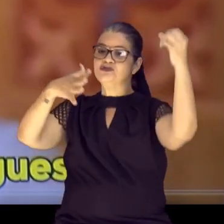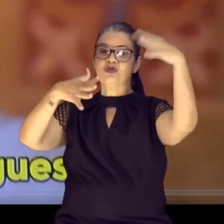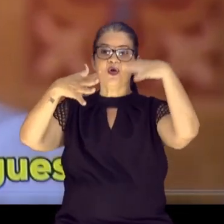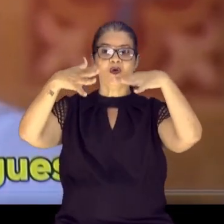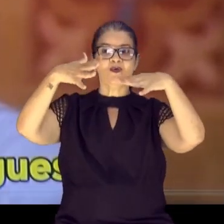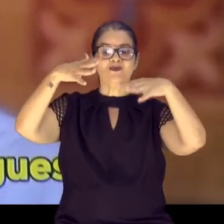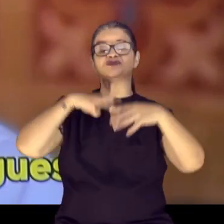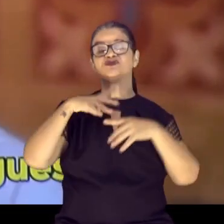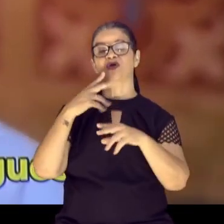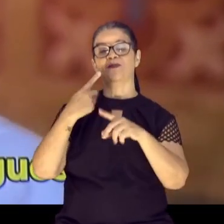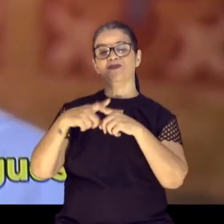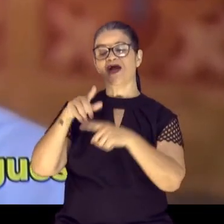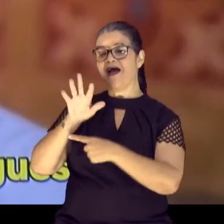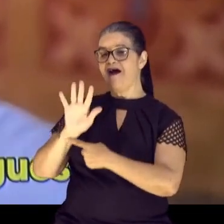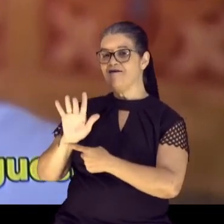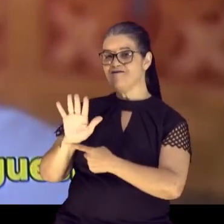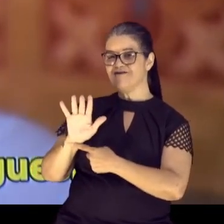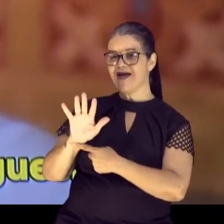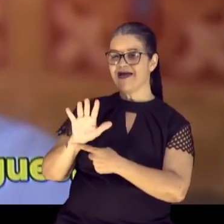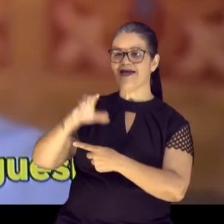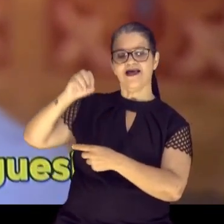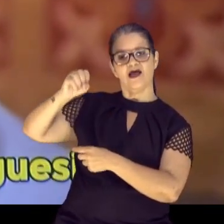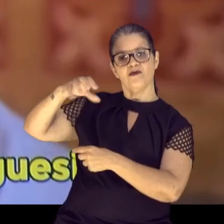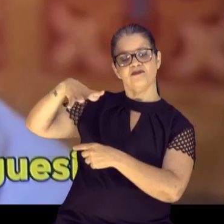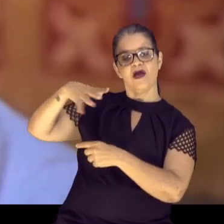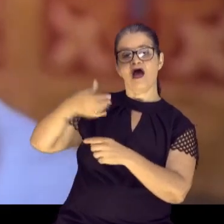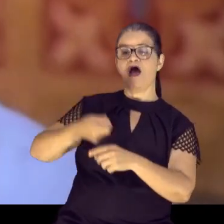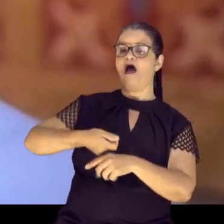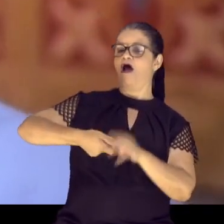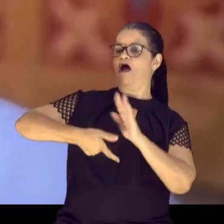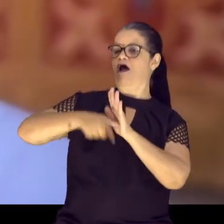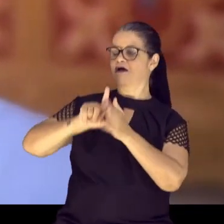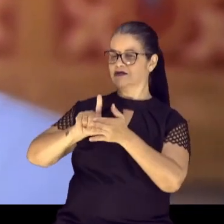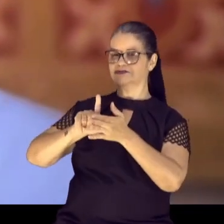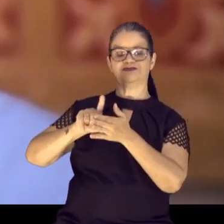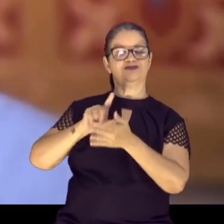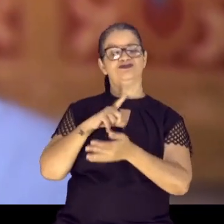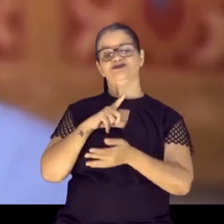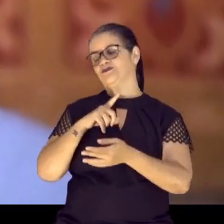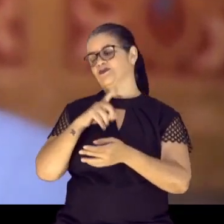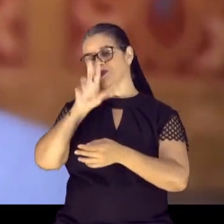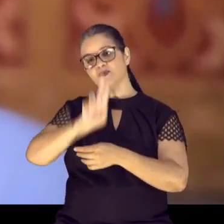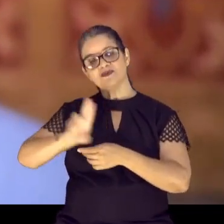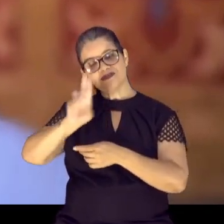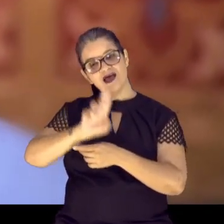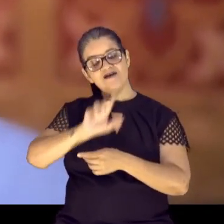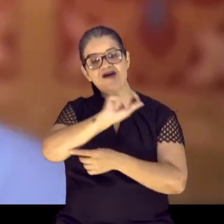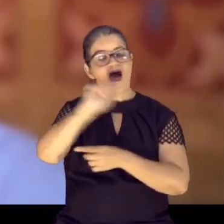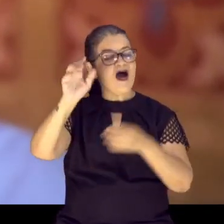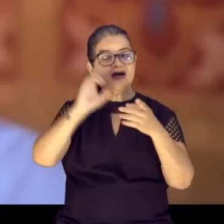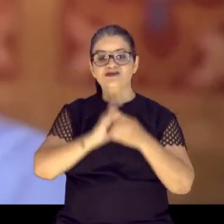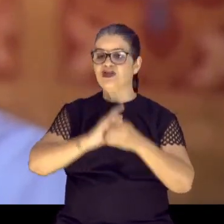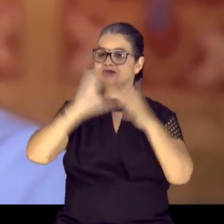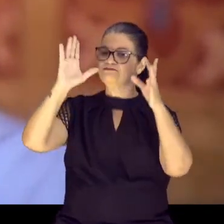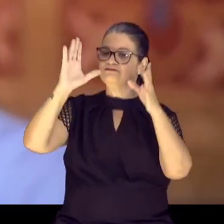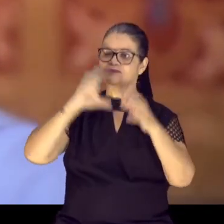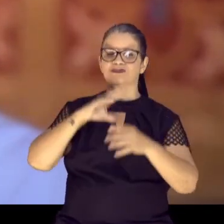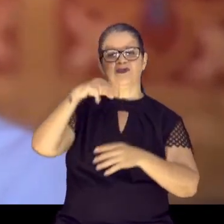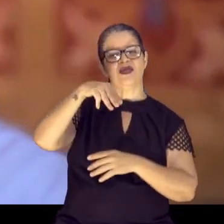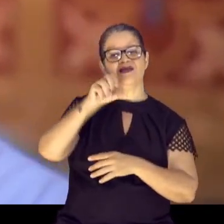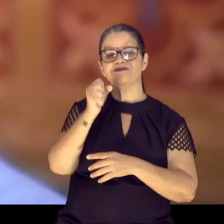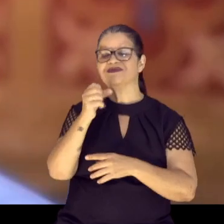vela e o pirilampo davam luz à freguesia, Arraes da democracia, do MCP